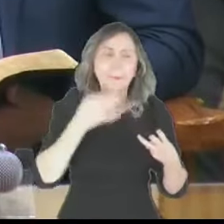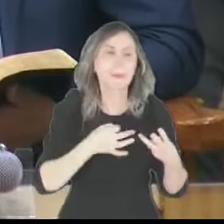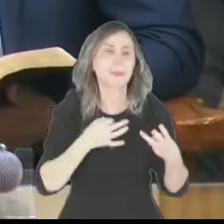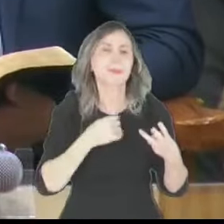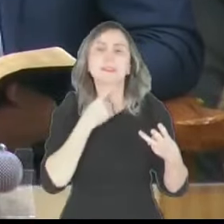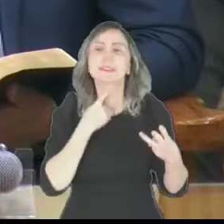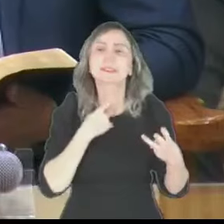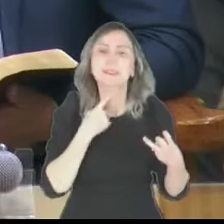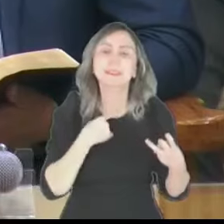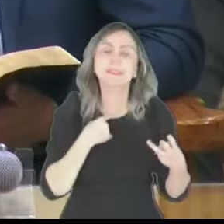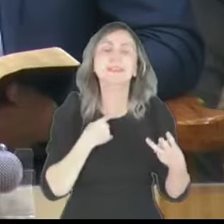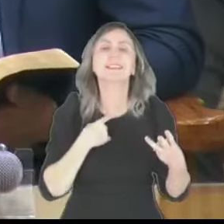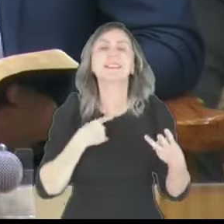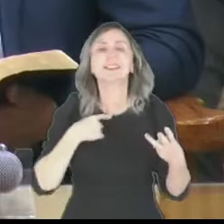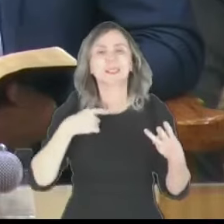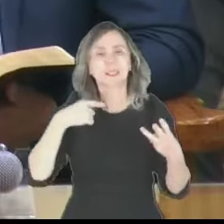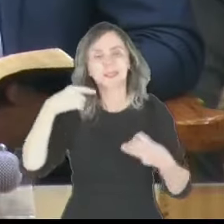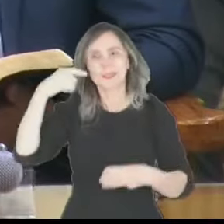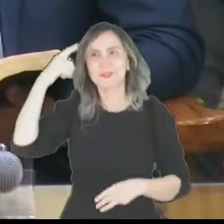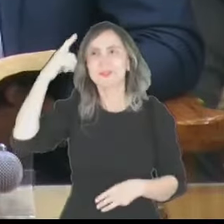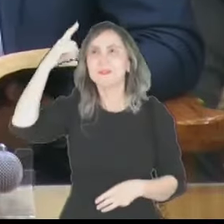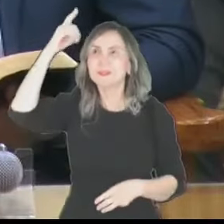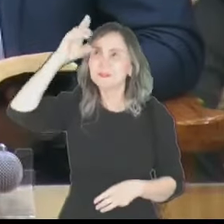Vontade De Deus